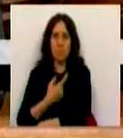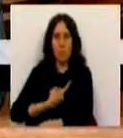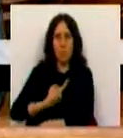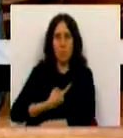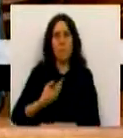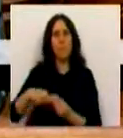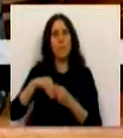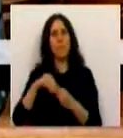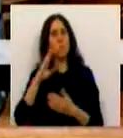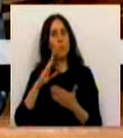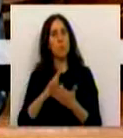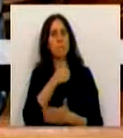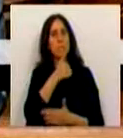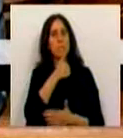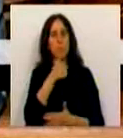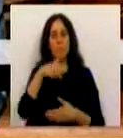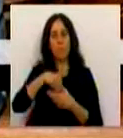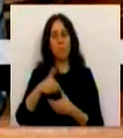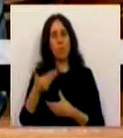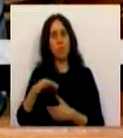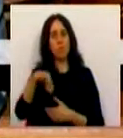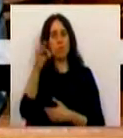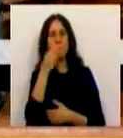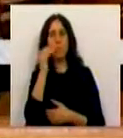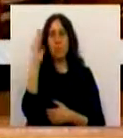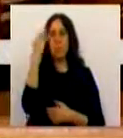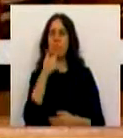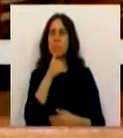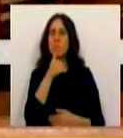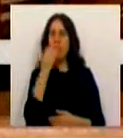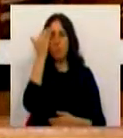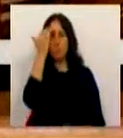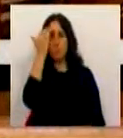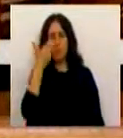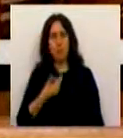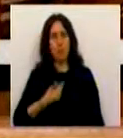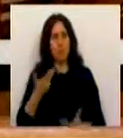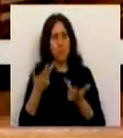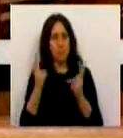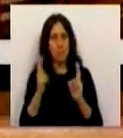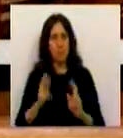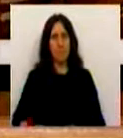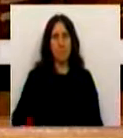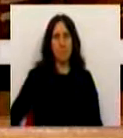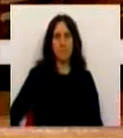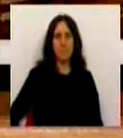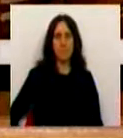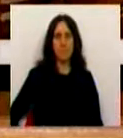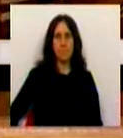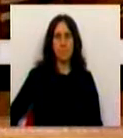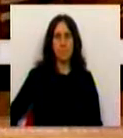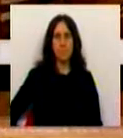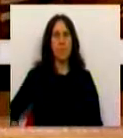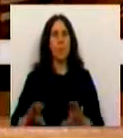que se traduz no exercício do voto para melhor escolher e decidir em consciência e em liberdade. A proposta do Grupo Parlamentar